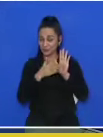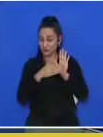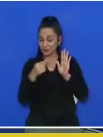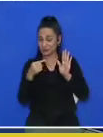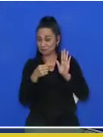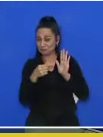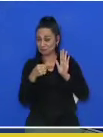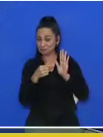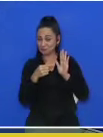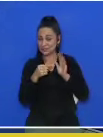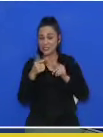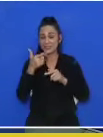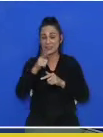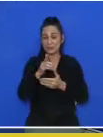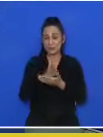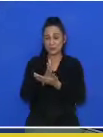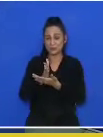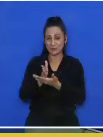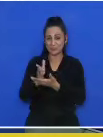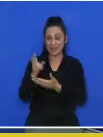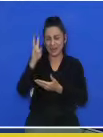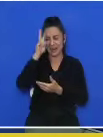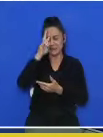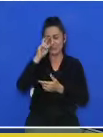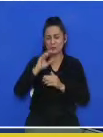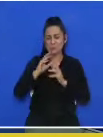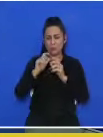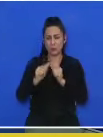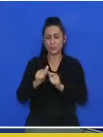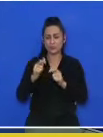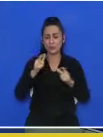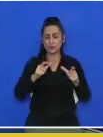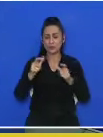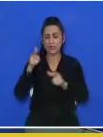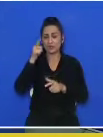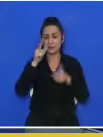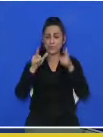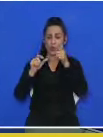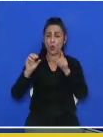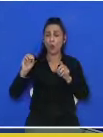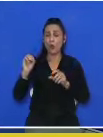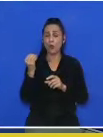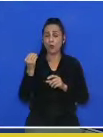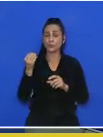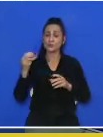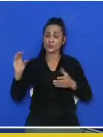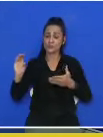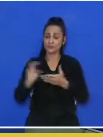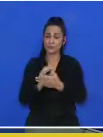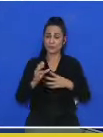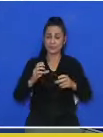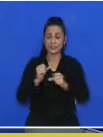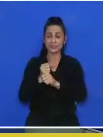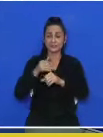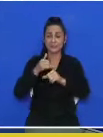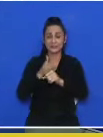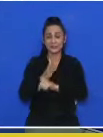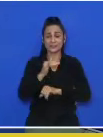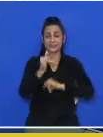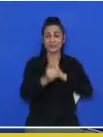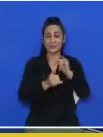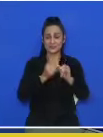aposta? Logo após a apuração, lembre-se, você poderá saber de onde são as apostas vencedoras ou se o prêmio está acumulado acessando a